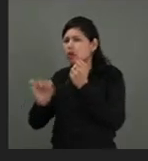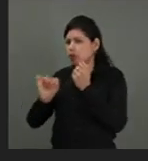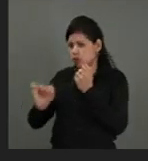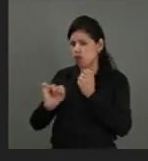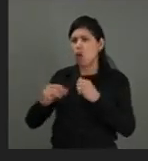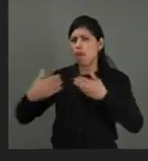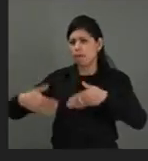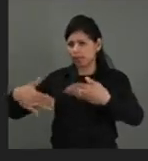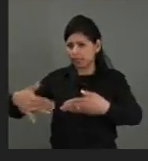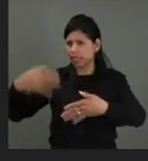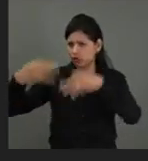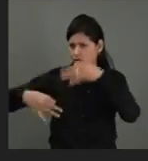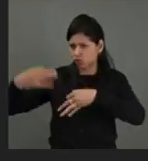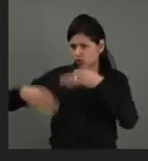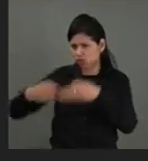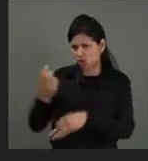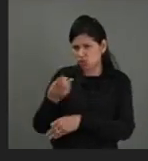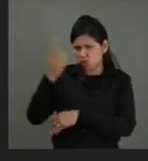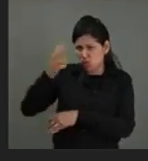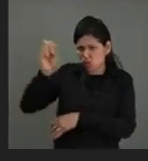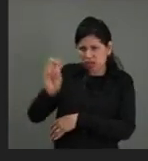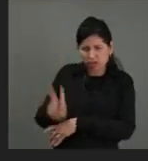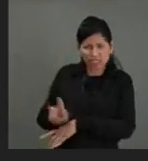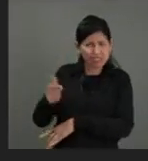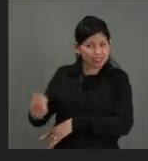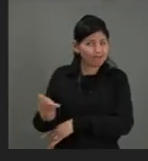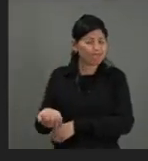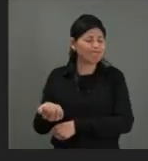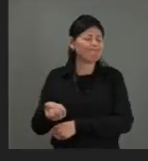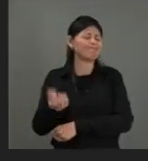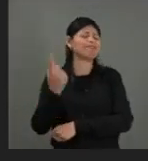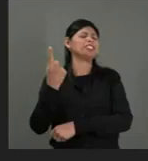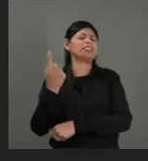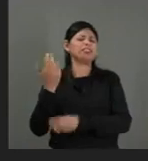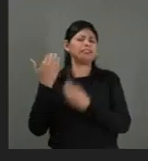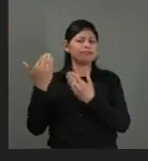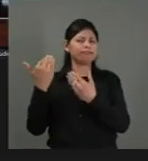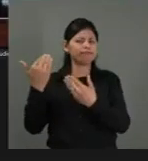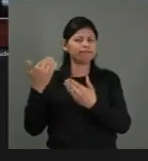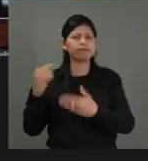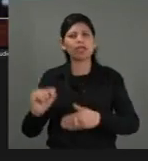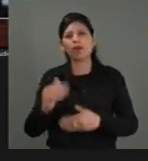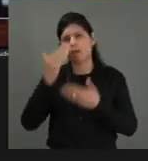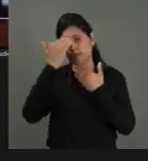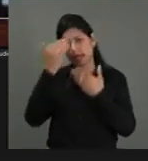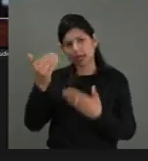vezes isso? É muito estranha essa história. Que Deus abençoe essa nação. Muito obrigado, senhor presidente.